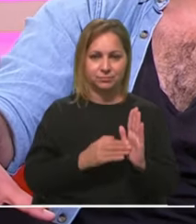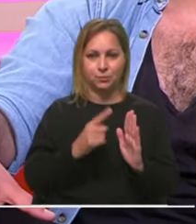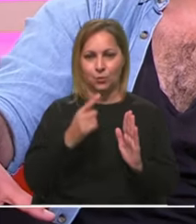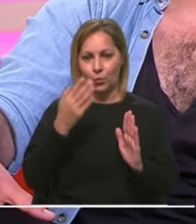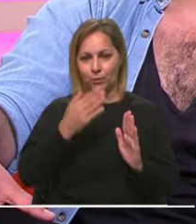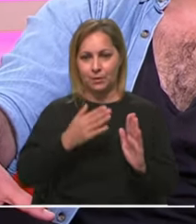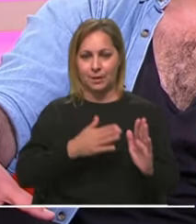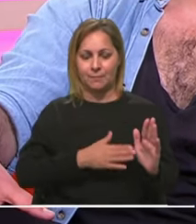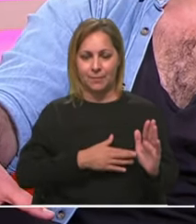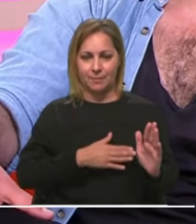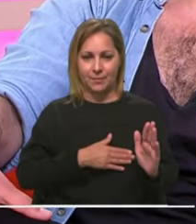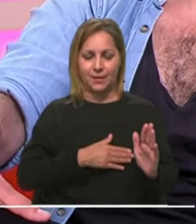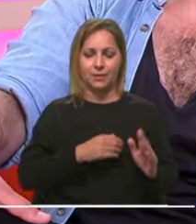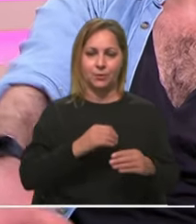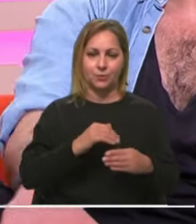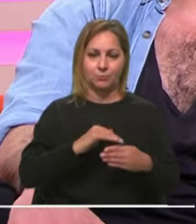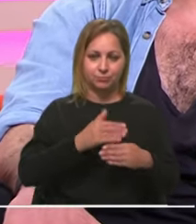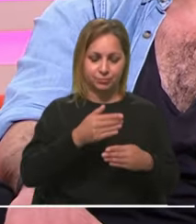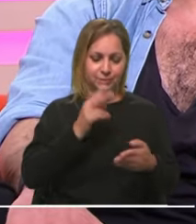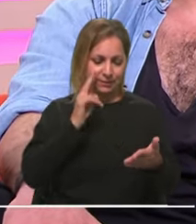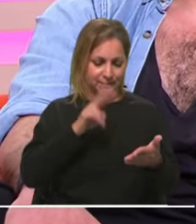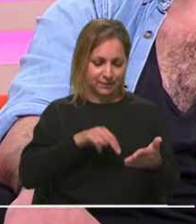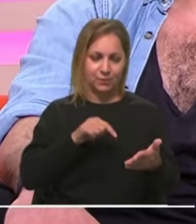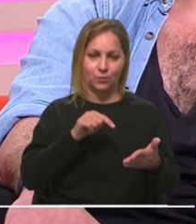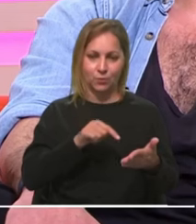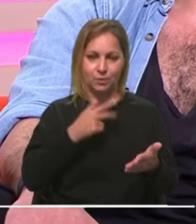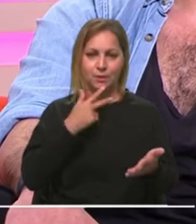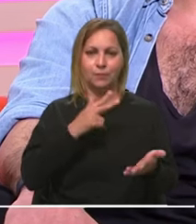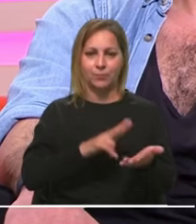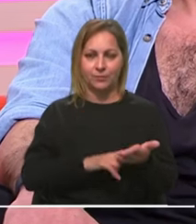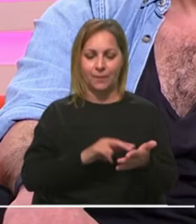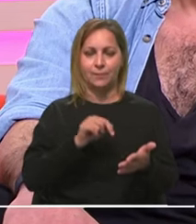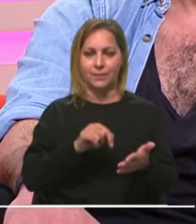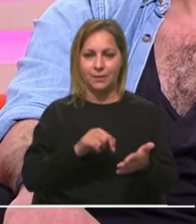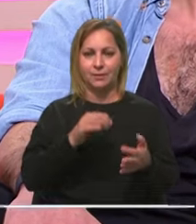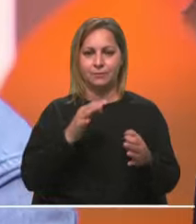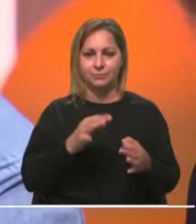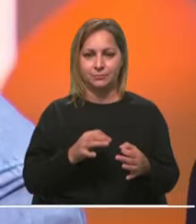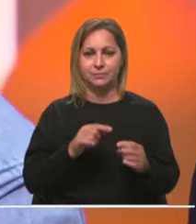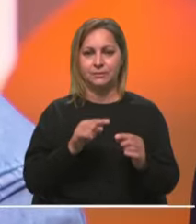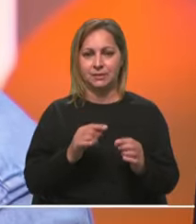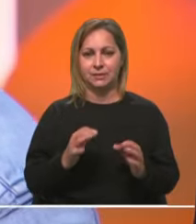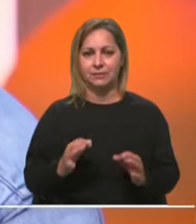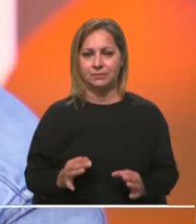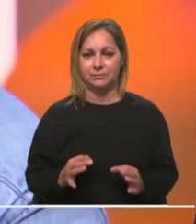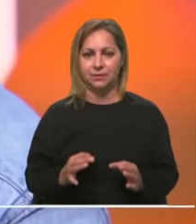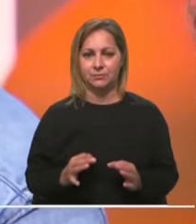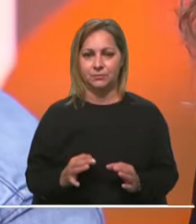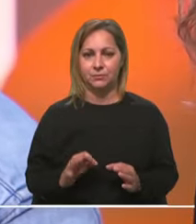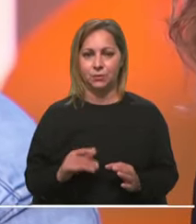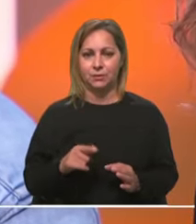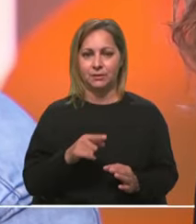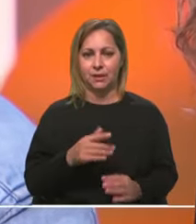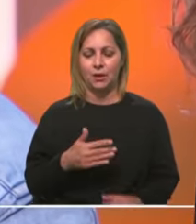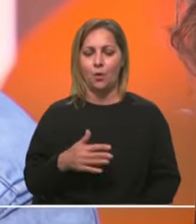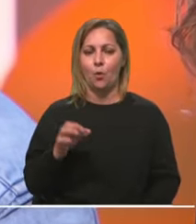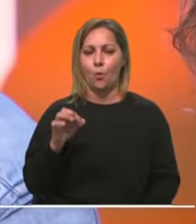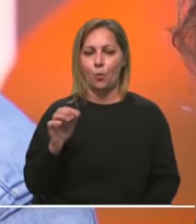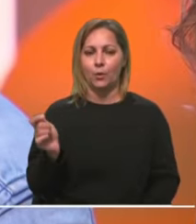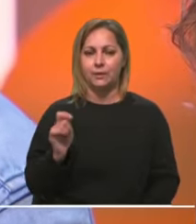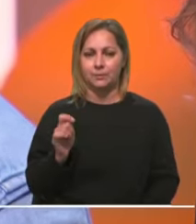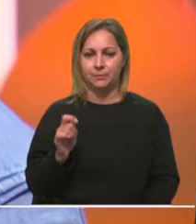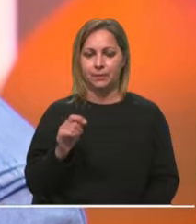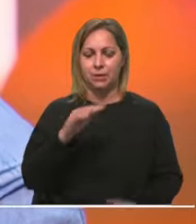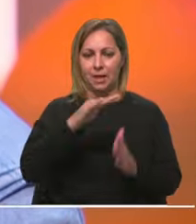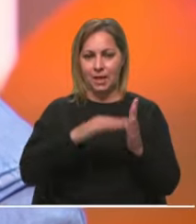à mel e todos os dias abria a lista e dizia hoje que vai ser é hoje e efetivamente foi quando ela tinha 8 meses a lista foi